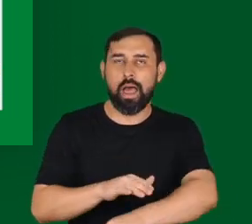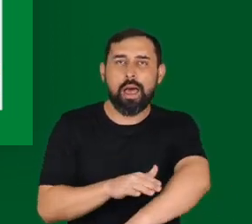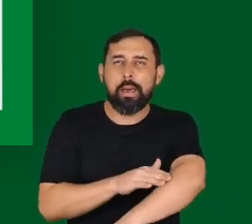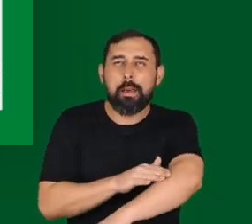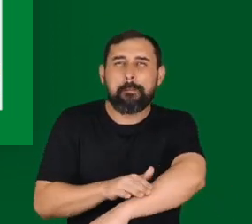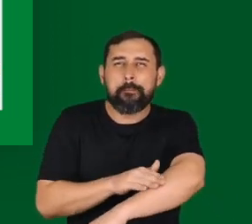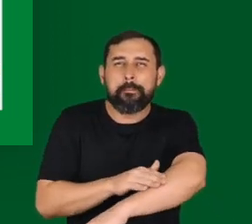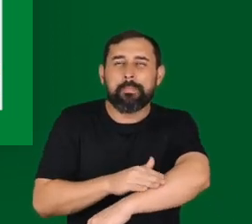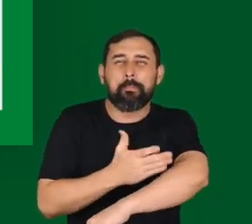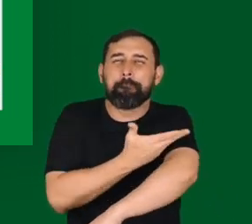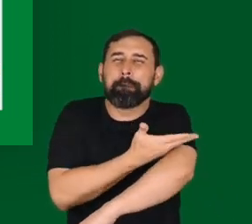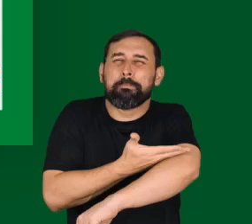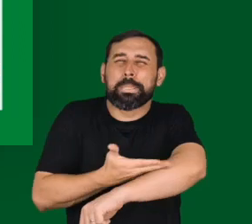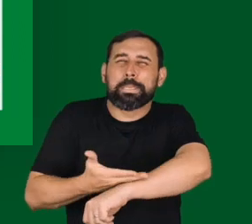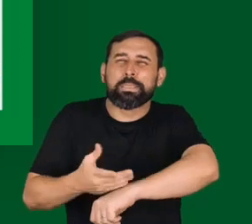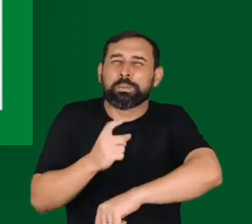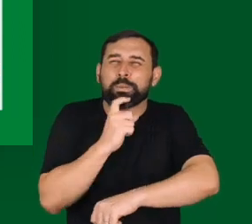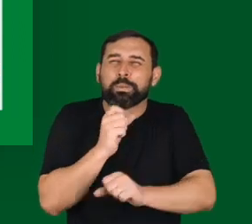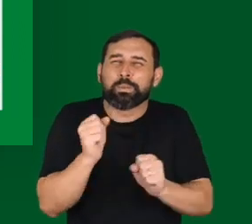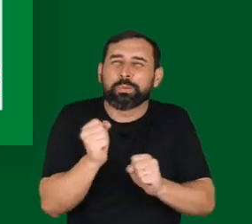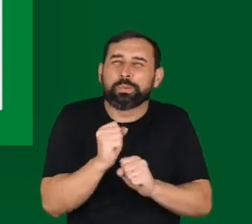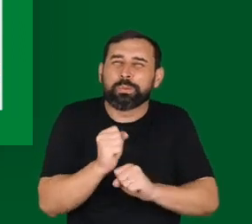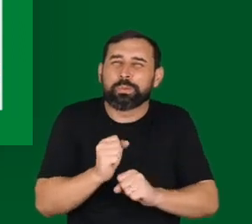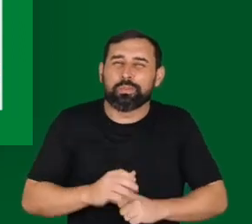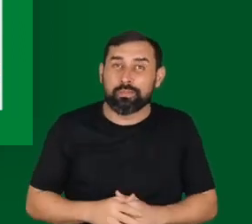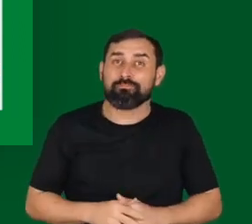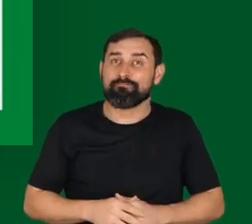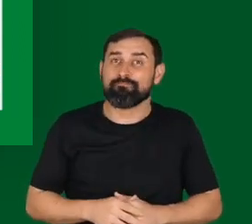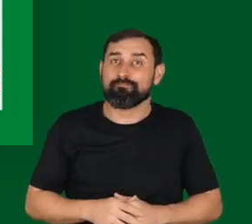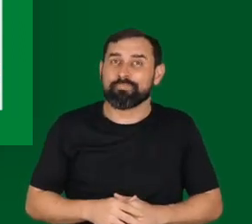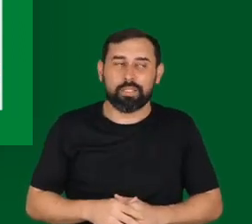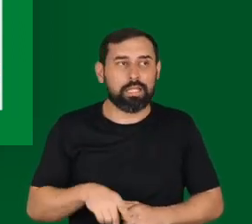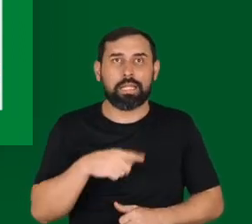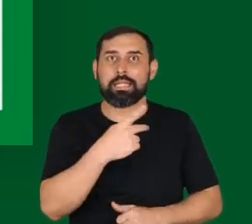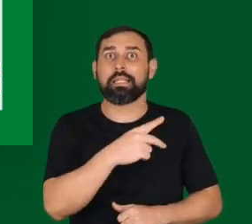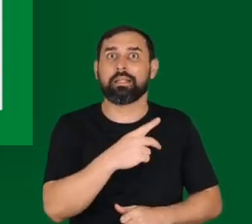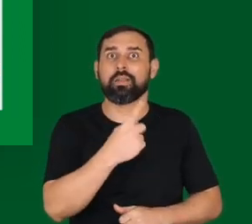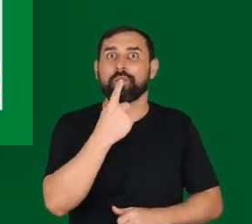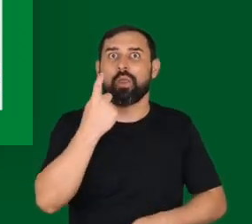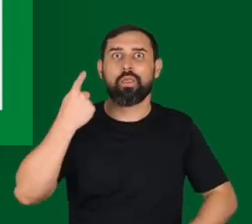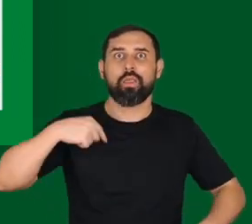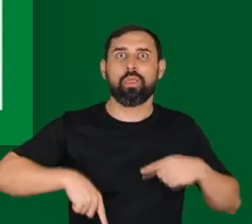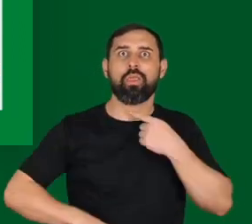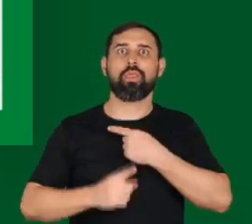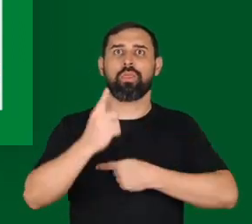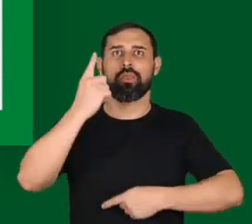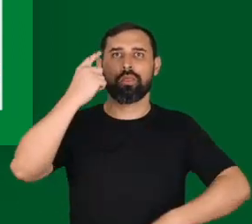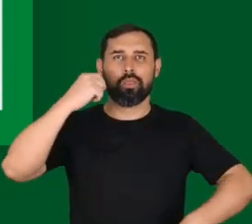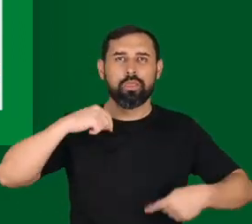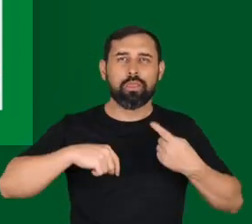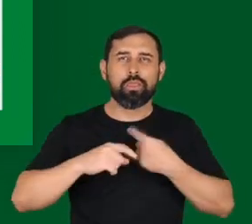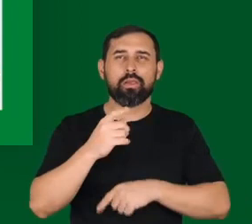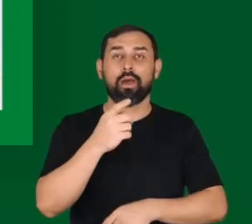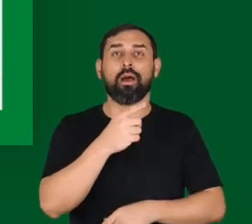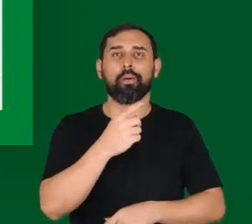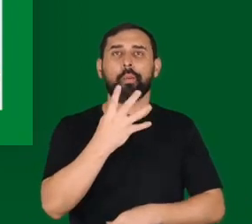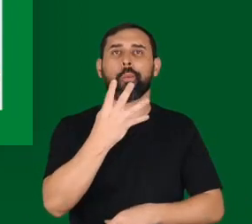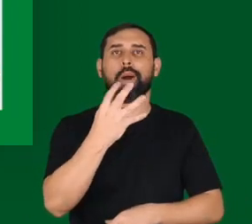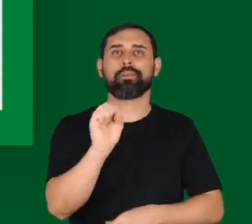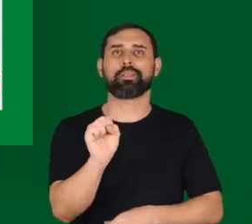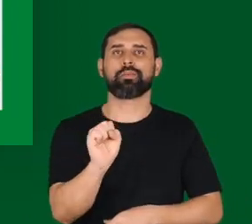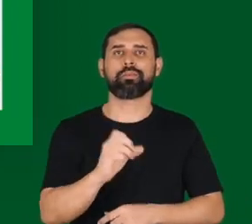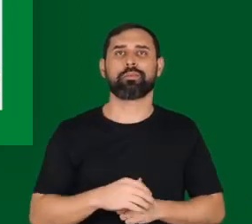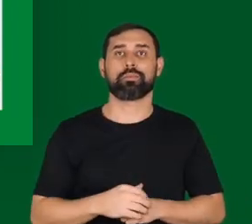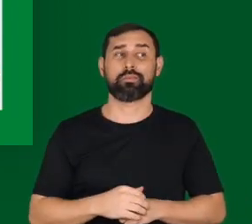pele estava pálida e fria, e o tempo de enchimento capilar estava de 4 segundos. Então, eu tenho